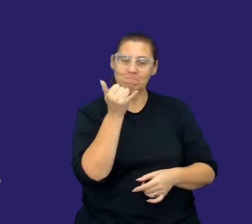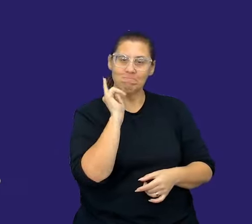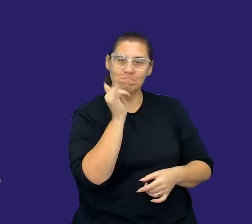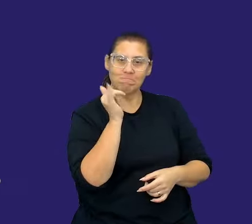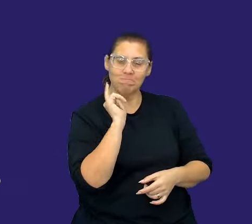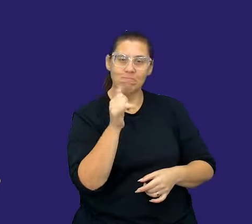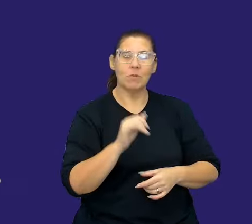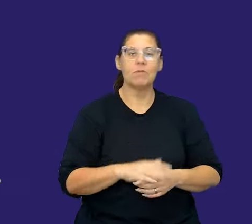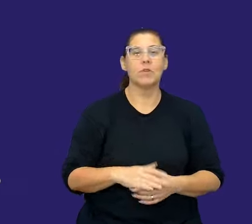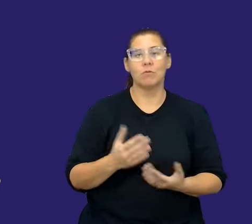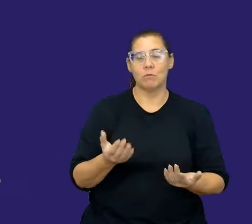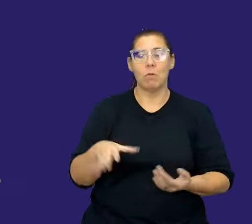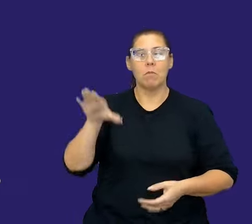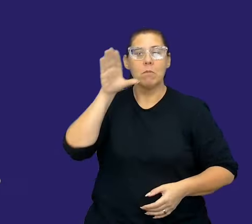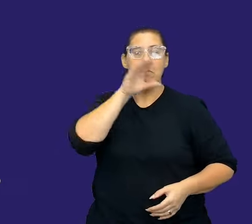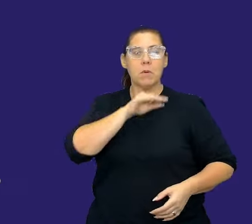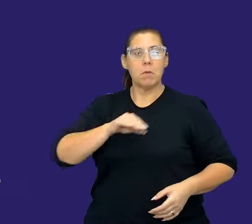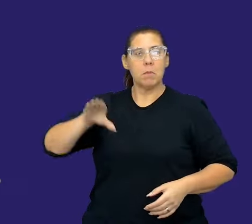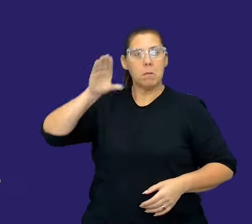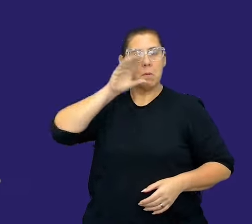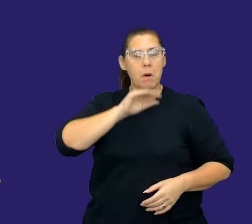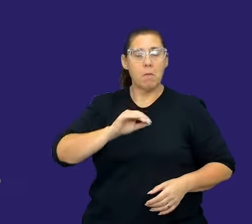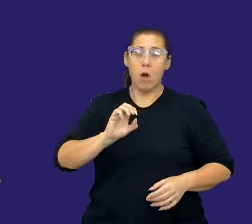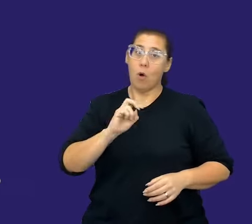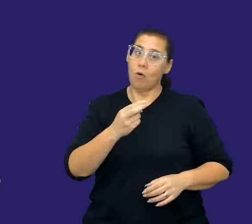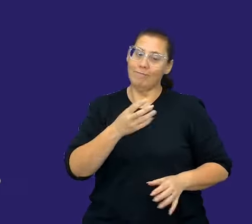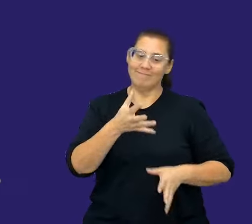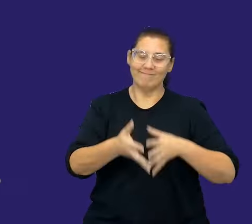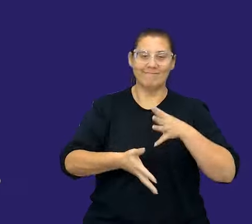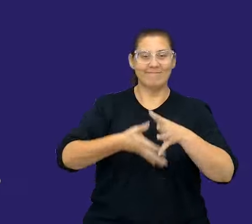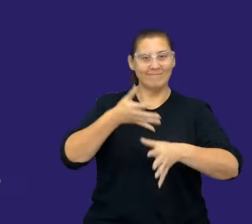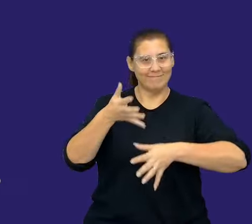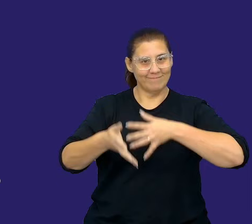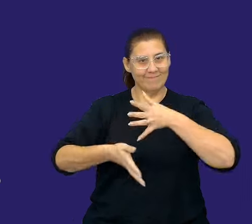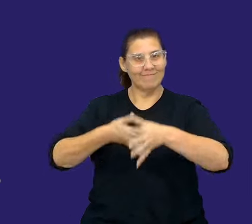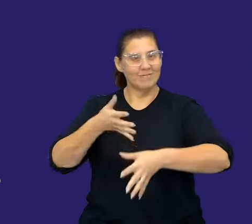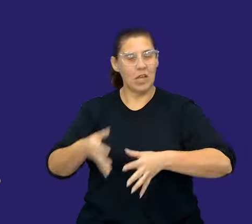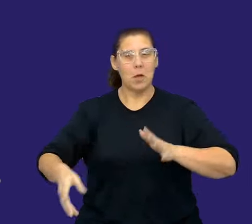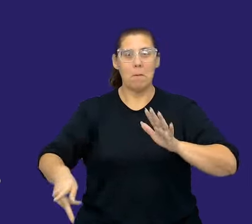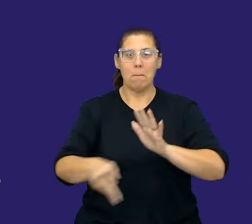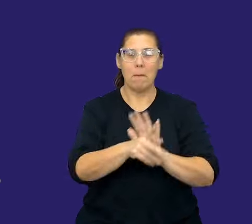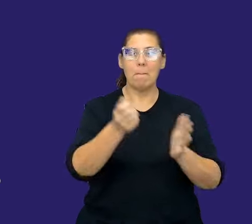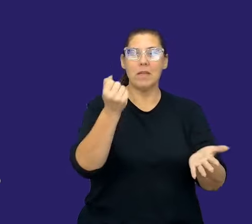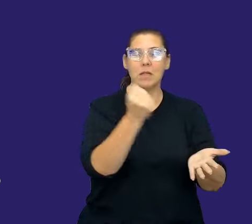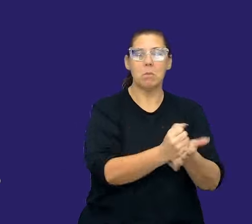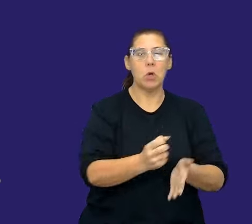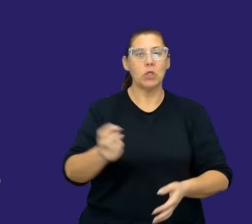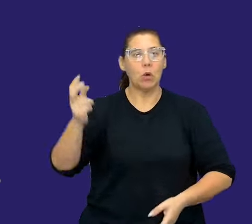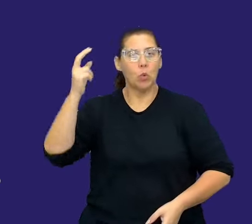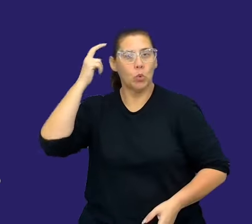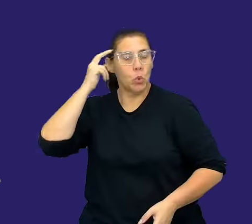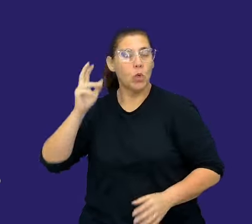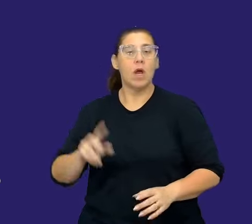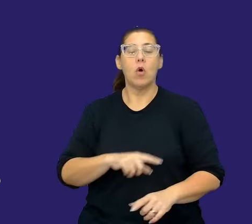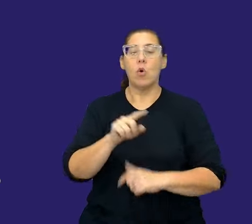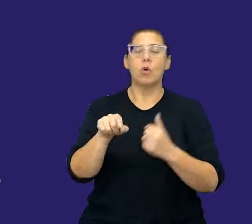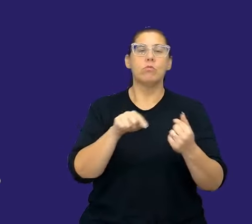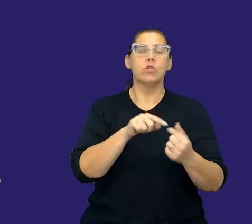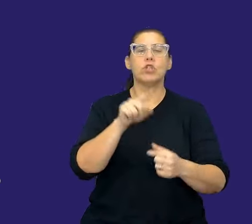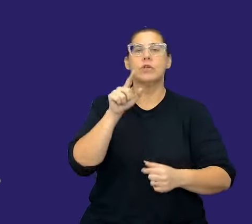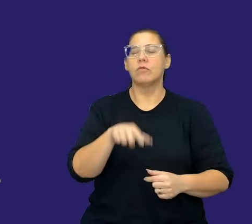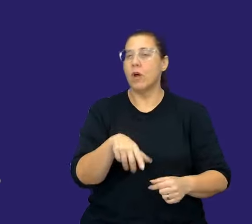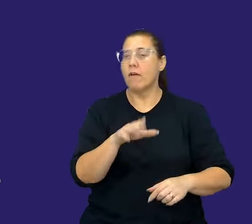sobre a tradição oral e se constitui um patrimônio da nossa cultura. O objetivo dessa sequência